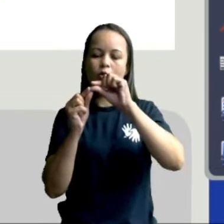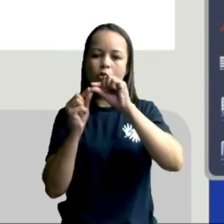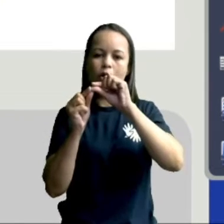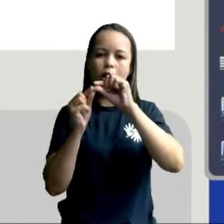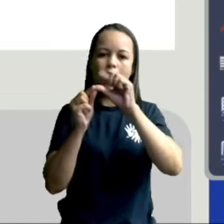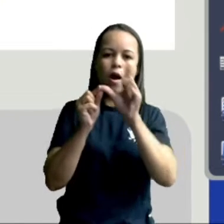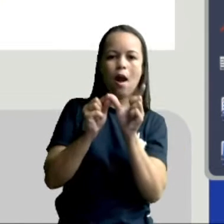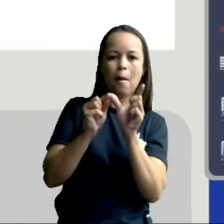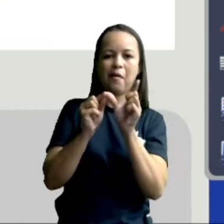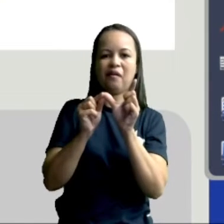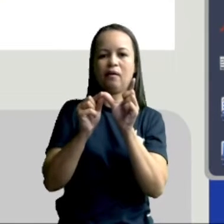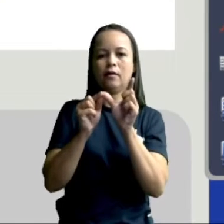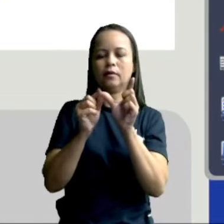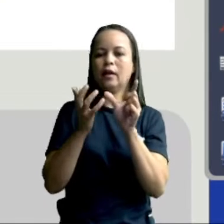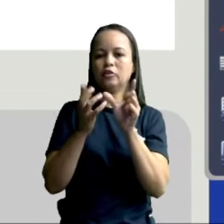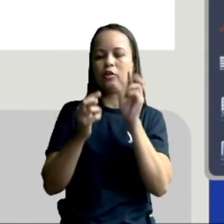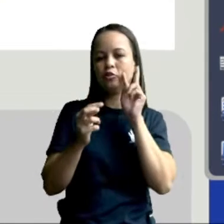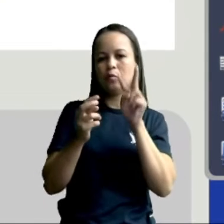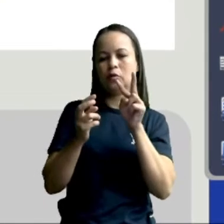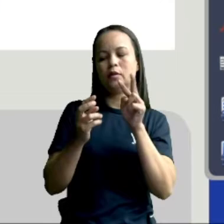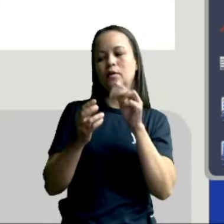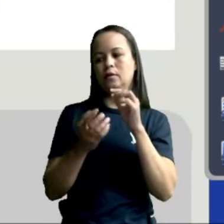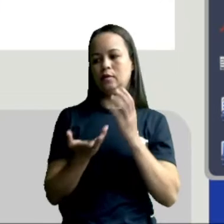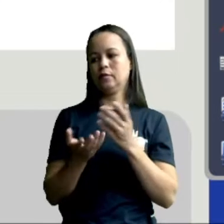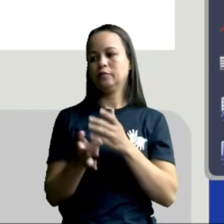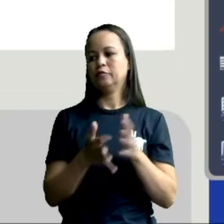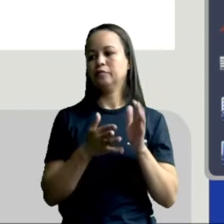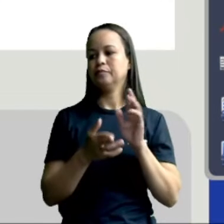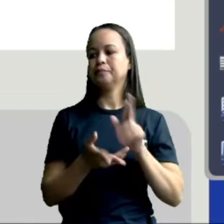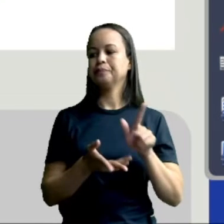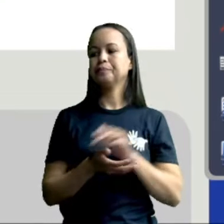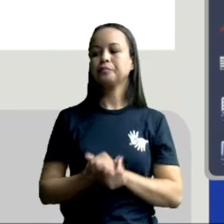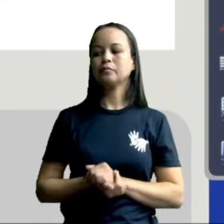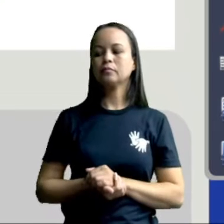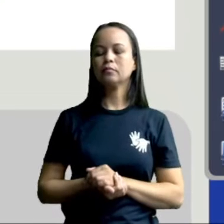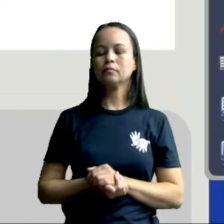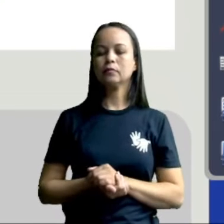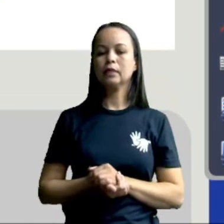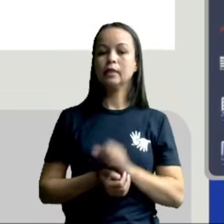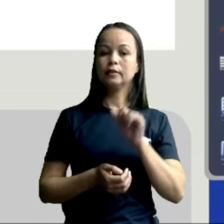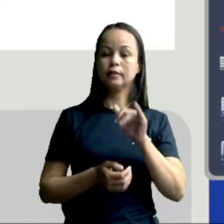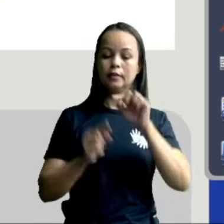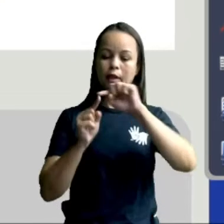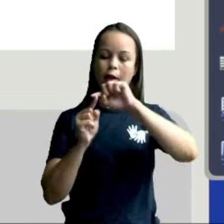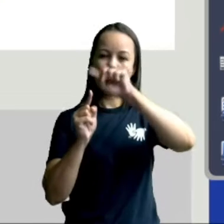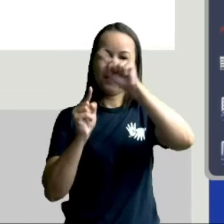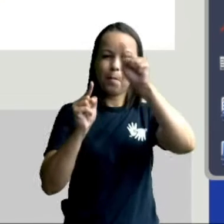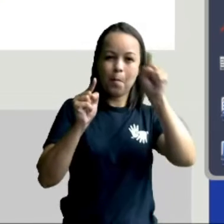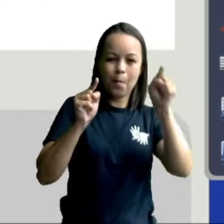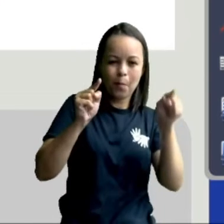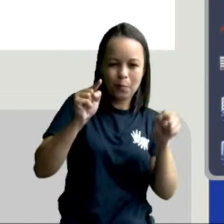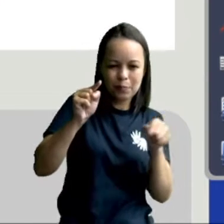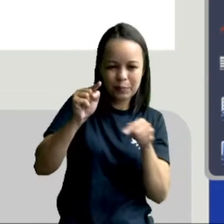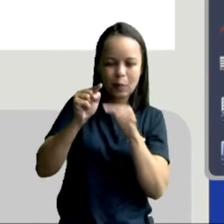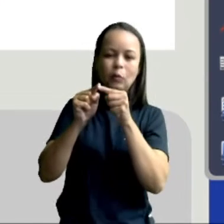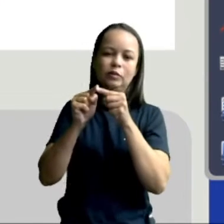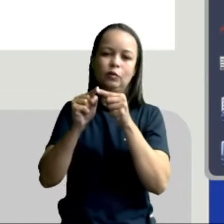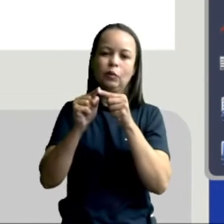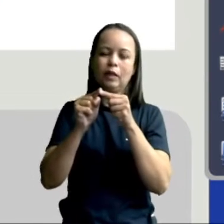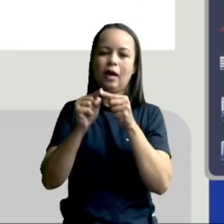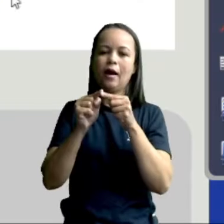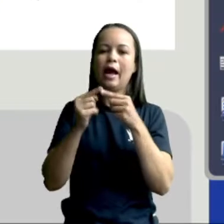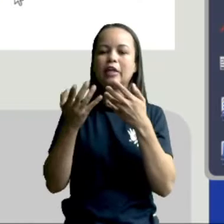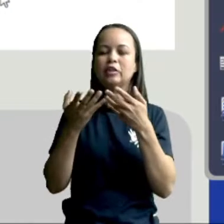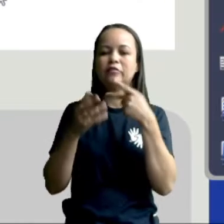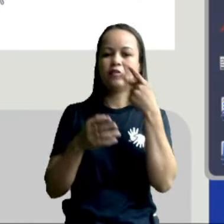meio, né, olhando só para a borda, aí a gente tem a circunferência. Se a gente quer medir esse tamanho da borda,